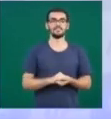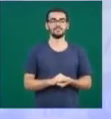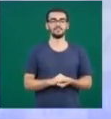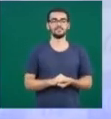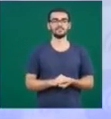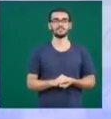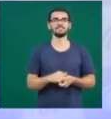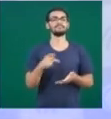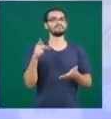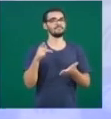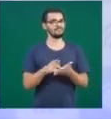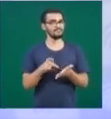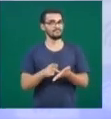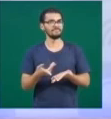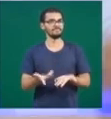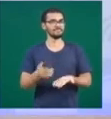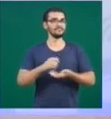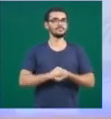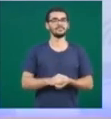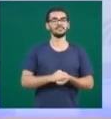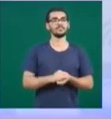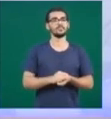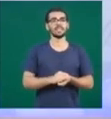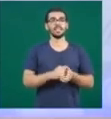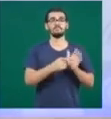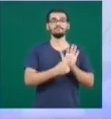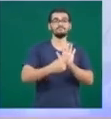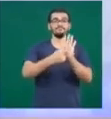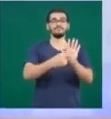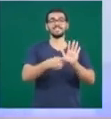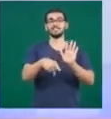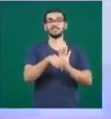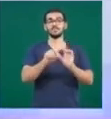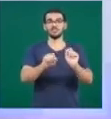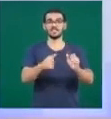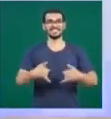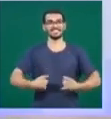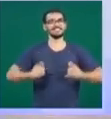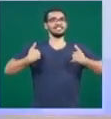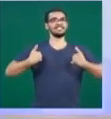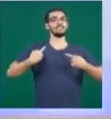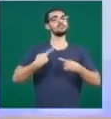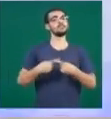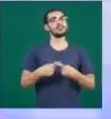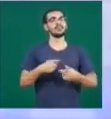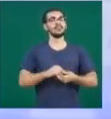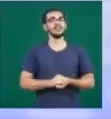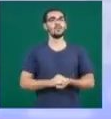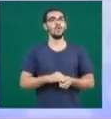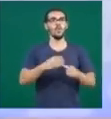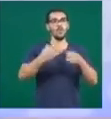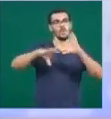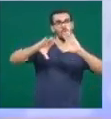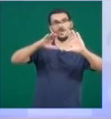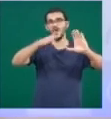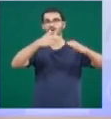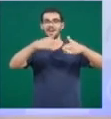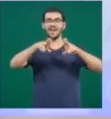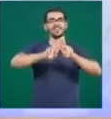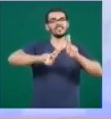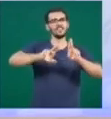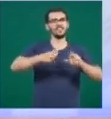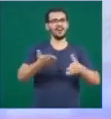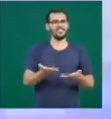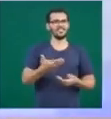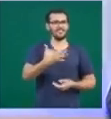É isso mesmo, Daniela. O espetáculo é, na verdade, uma comemoração, porque o Coral da UFO está completando 40 anos. Eu vou